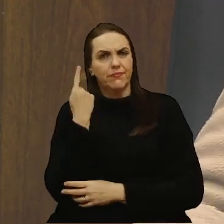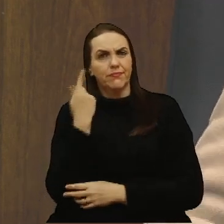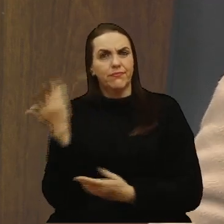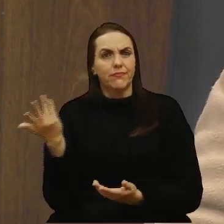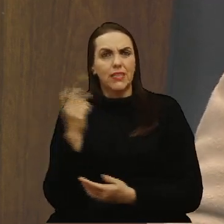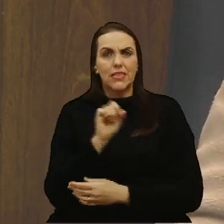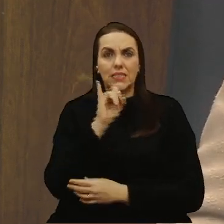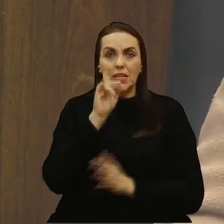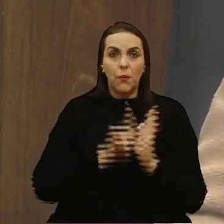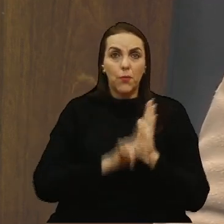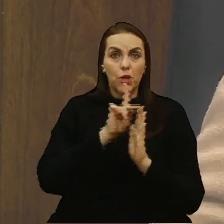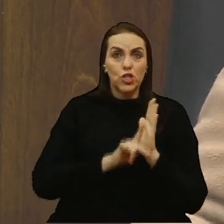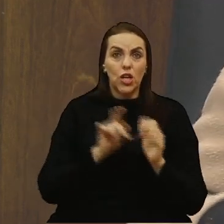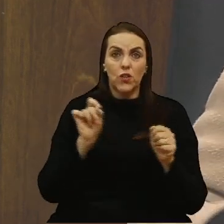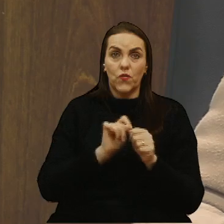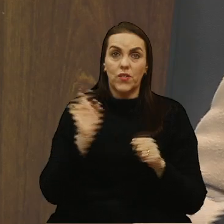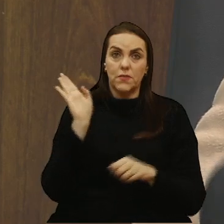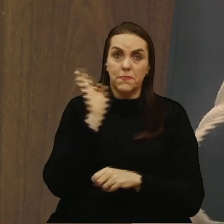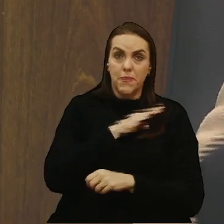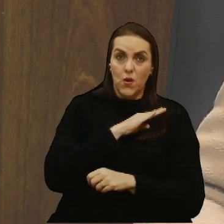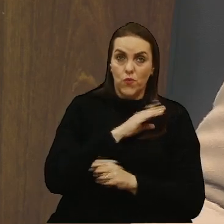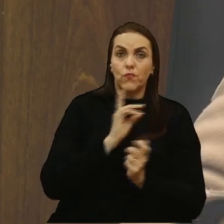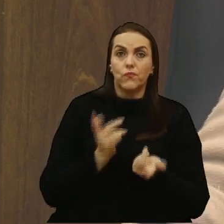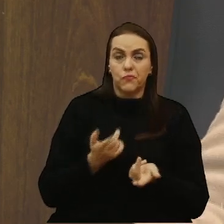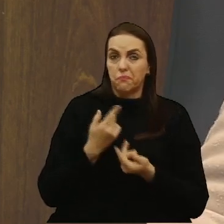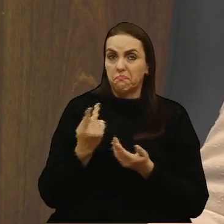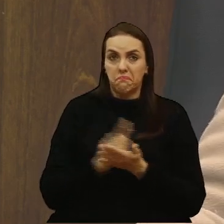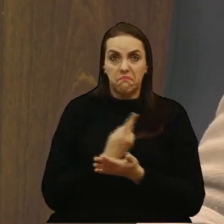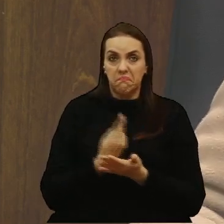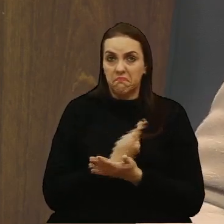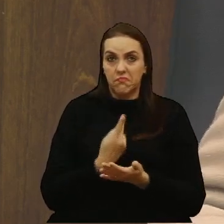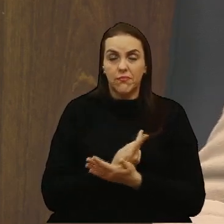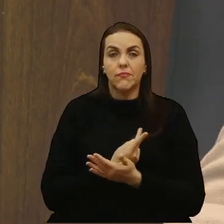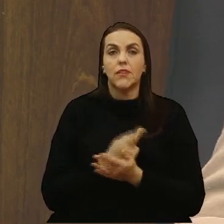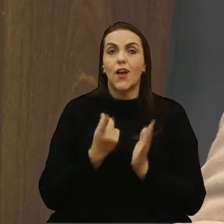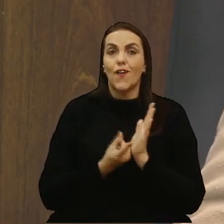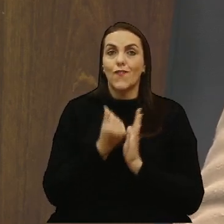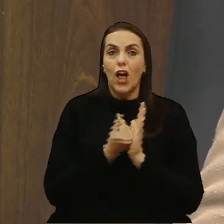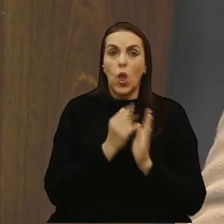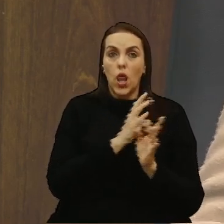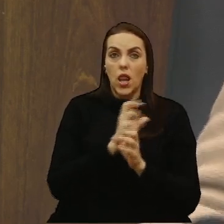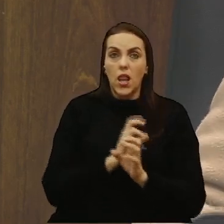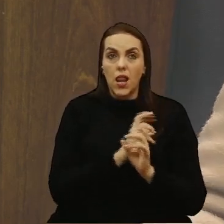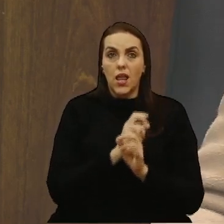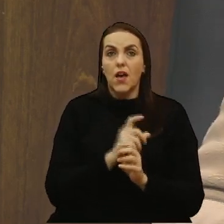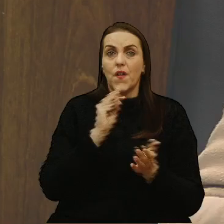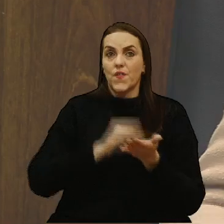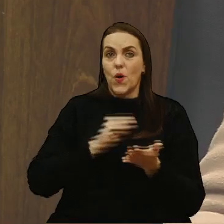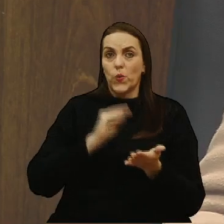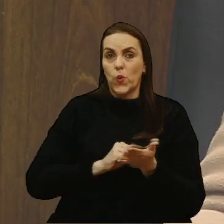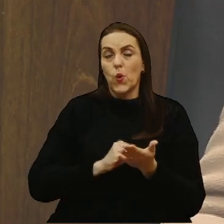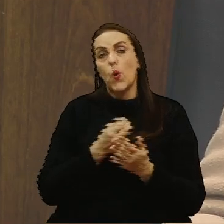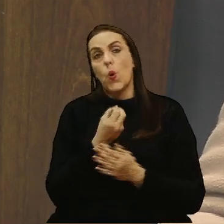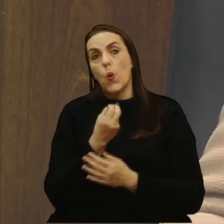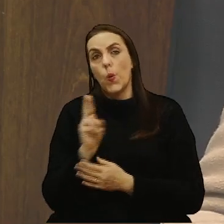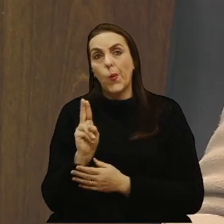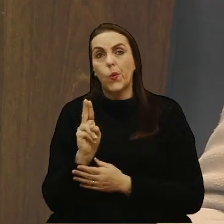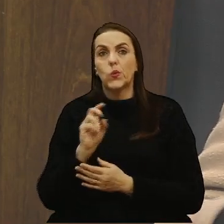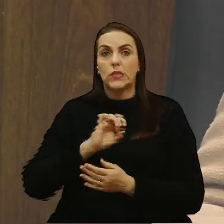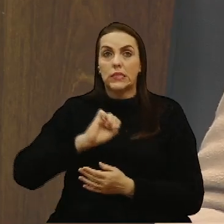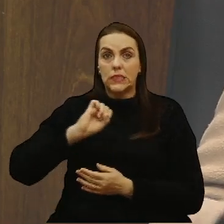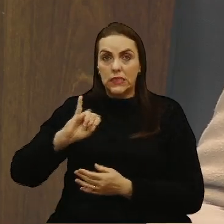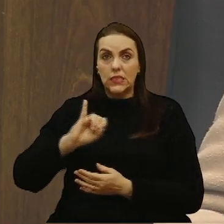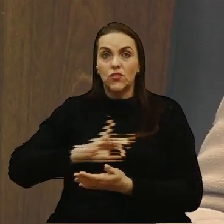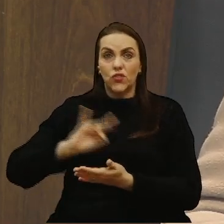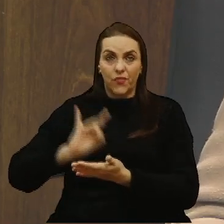foi um projeto mal feito, com um valor passado sem calcular corretamente, ou se de fato é